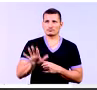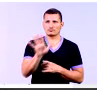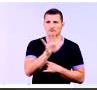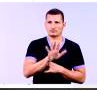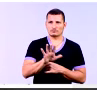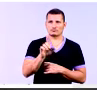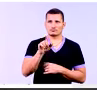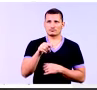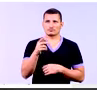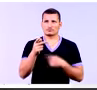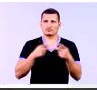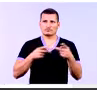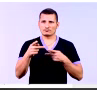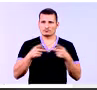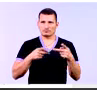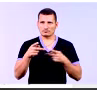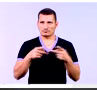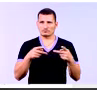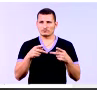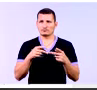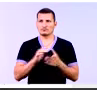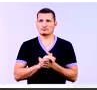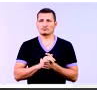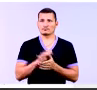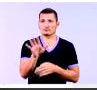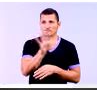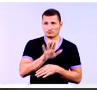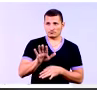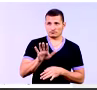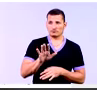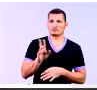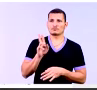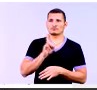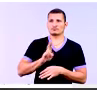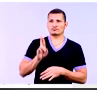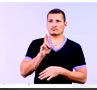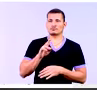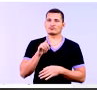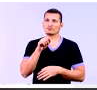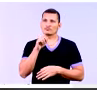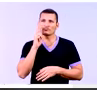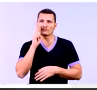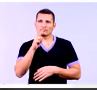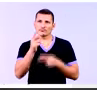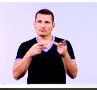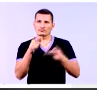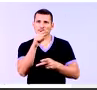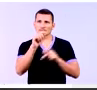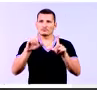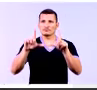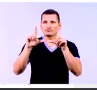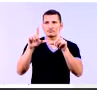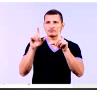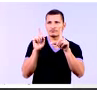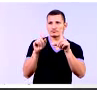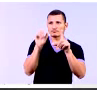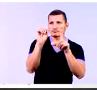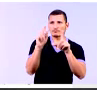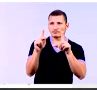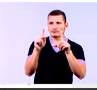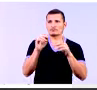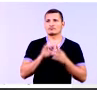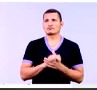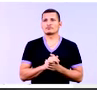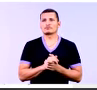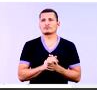é um projeto jQuery voltado para a interface do usuário, que é aquela telinha que nós fizemos lá no nosso projeto. jQuery